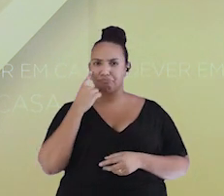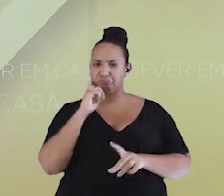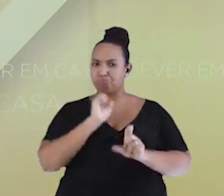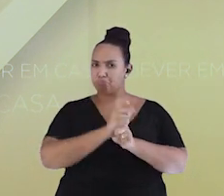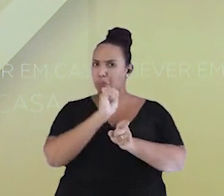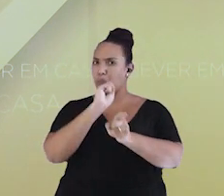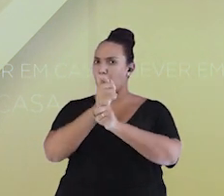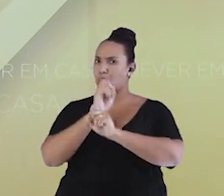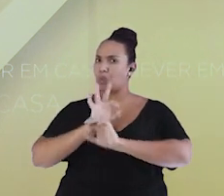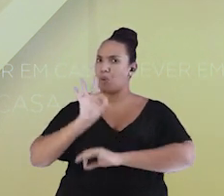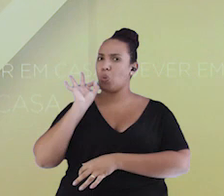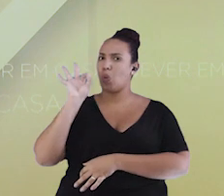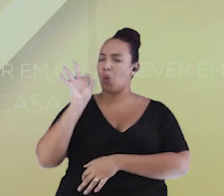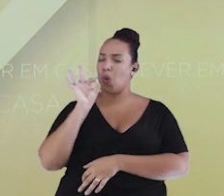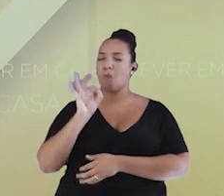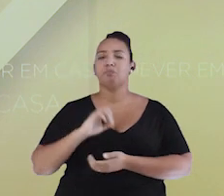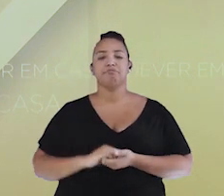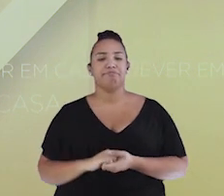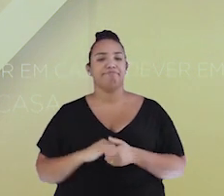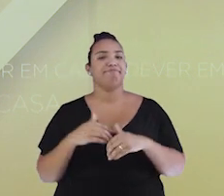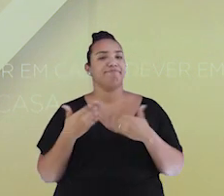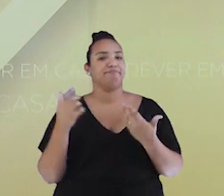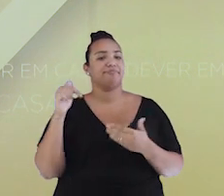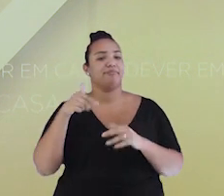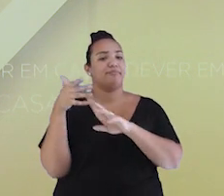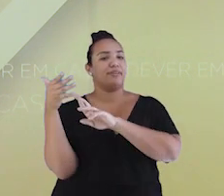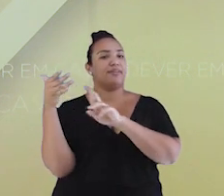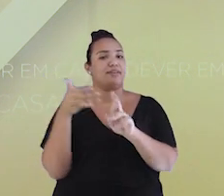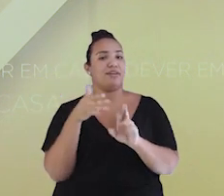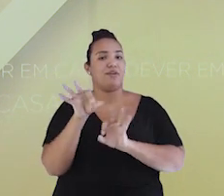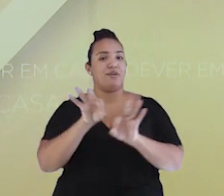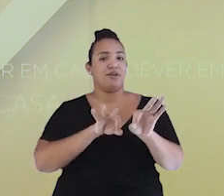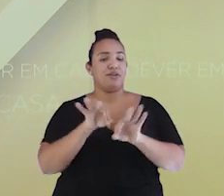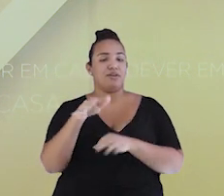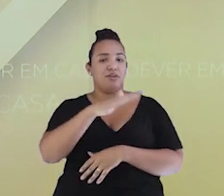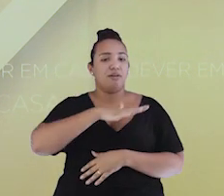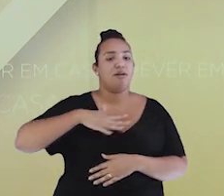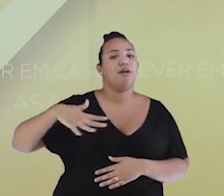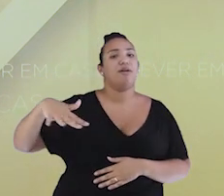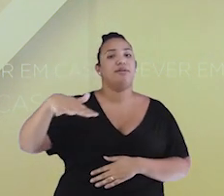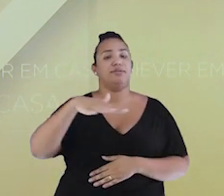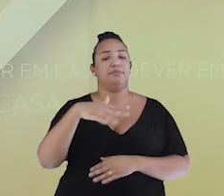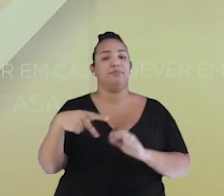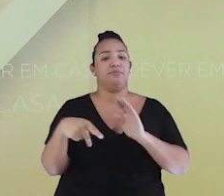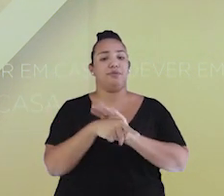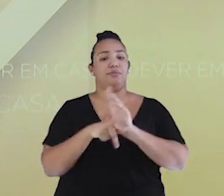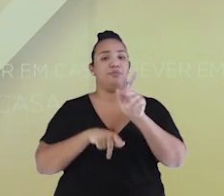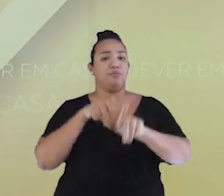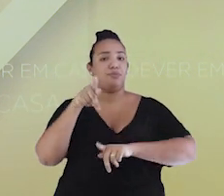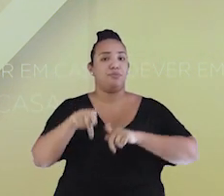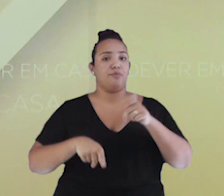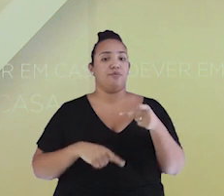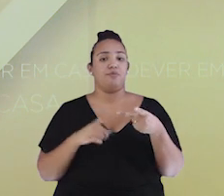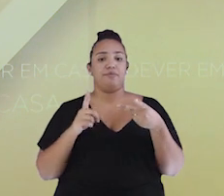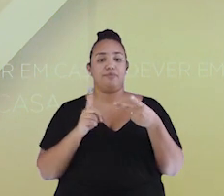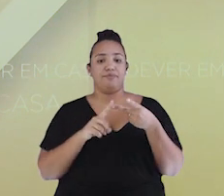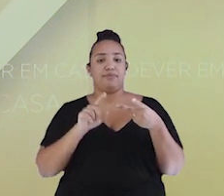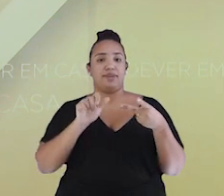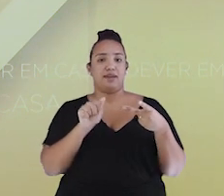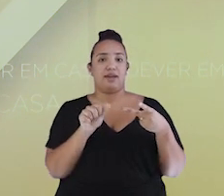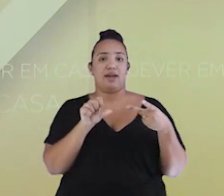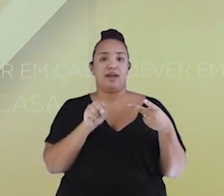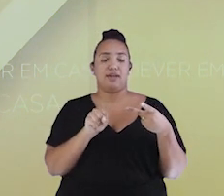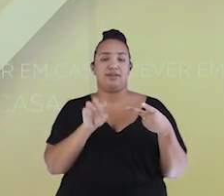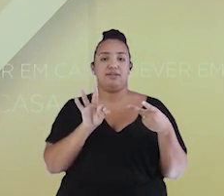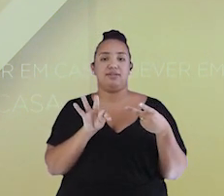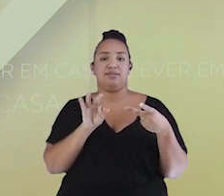super edificação também, né? Esta é uma representação da organização do espaço pela